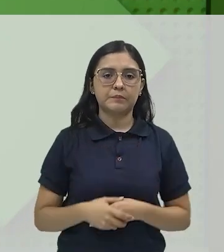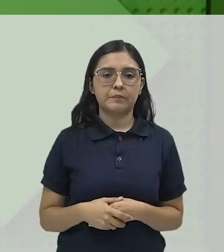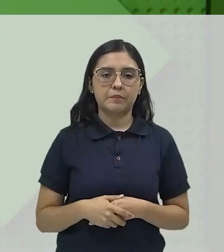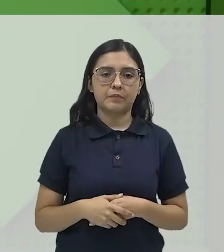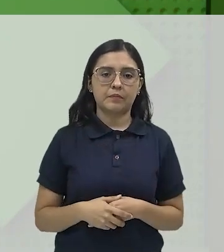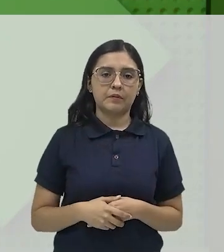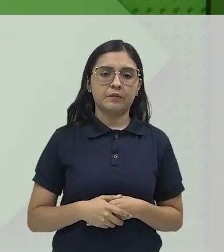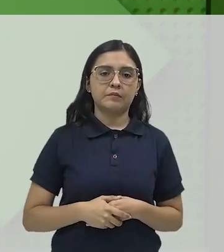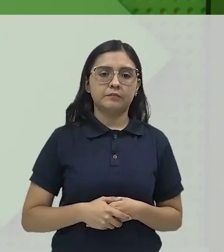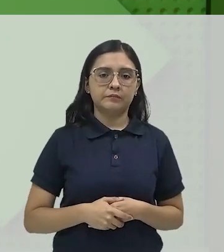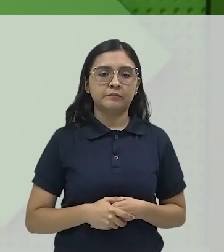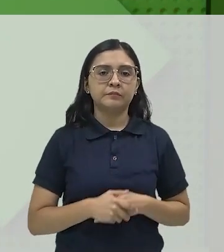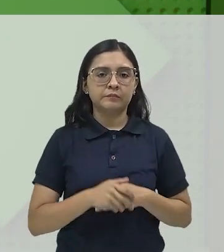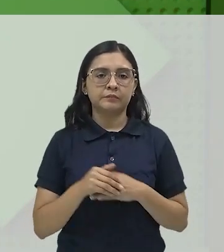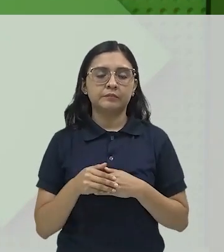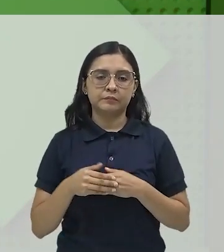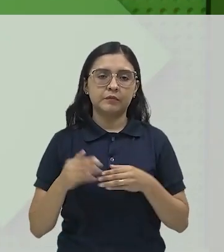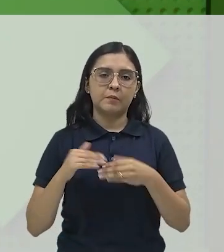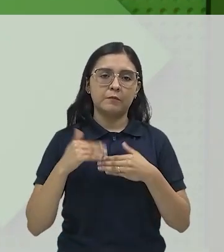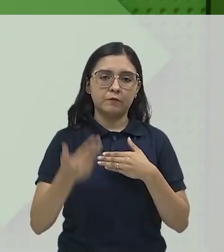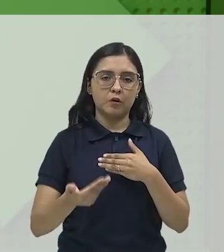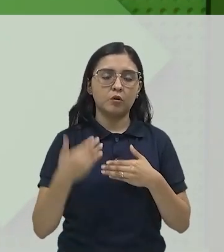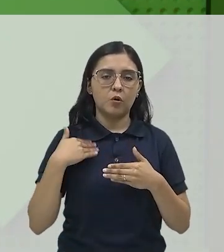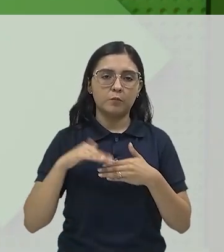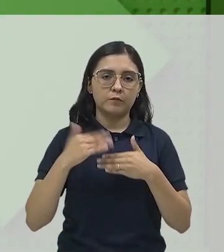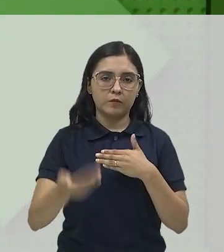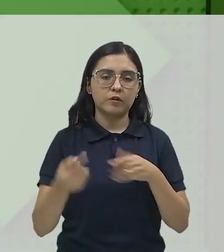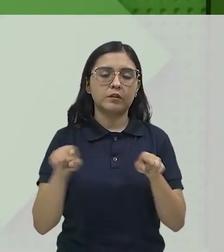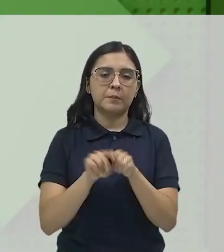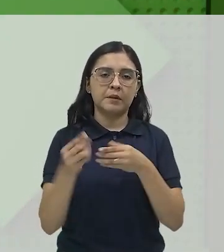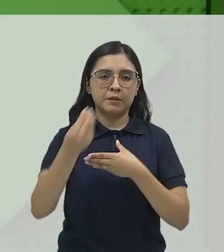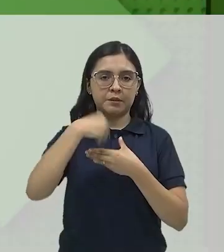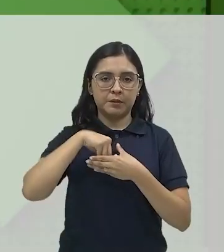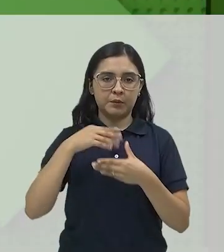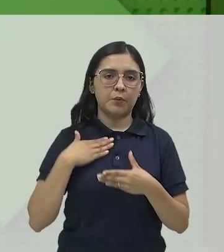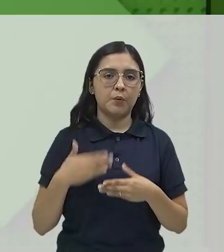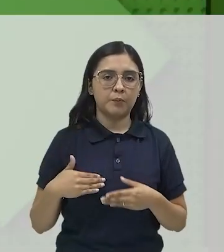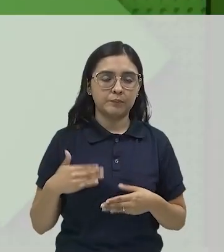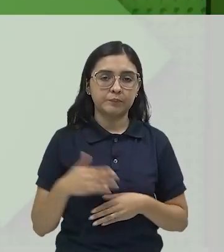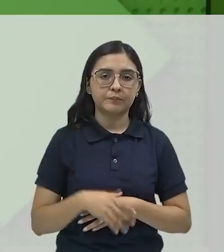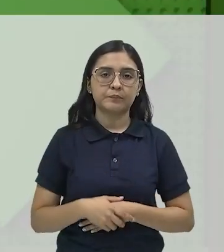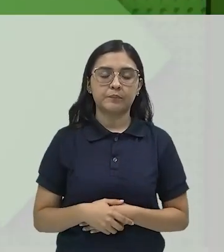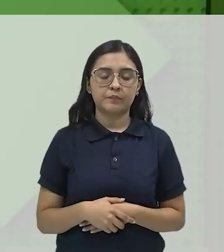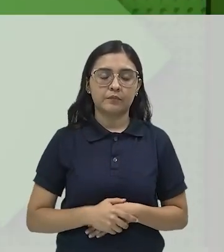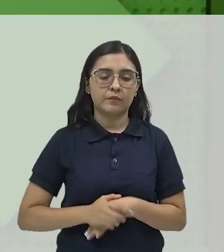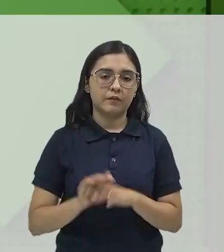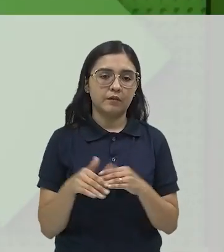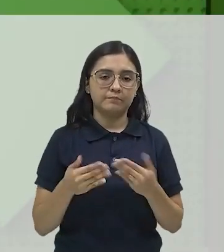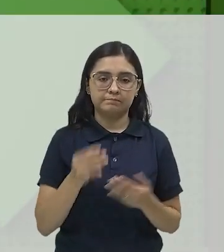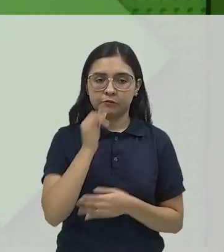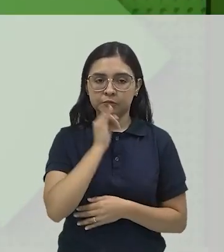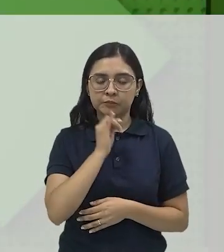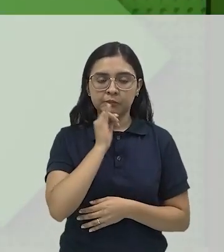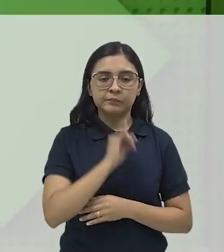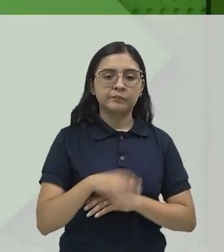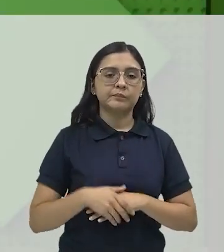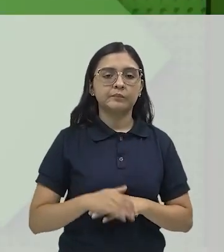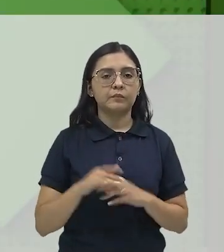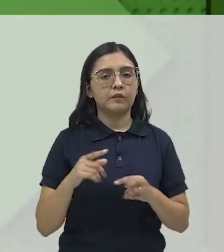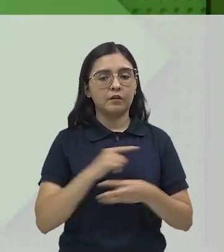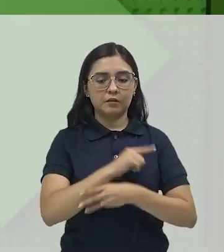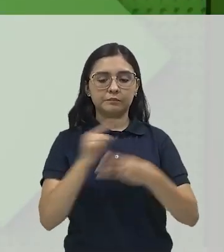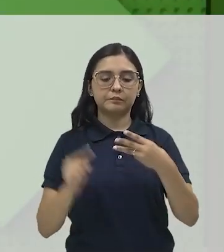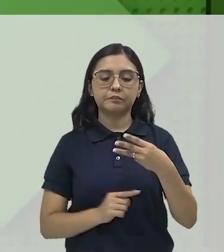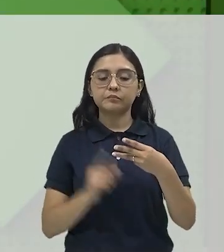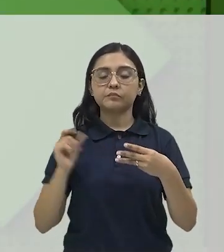a secreção para fora, quanto produzem a secreção para dentro, né? Vamos dizer assim. Então, nós temos esses